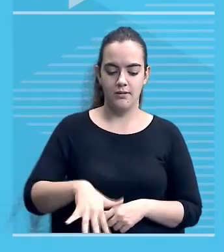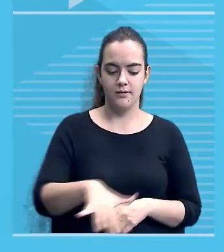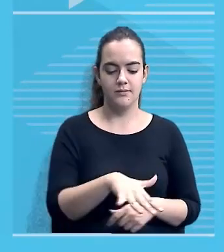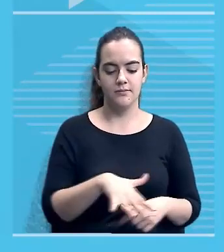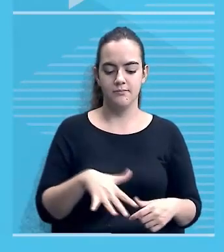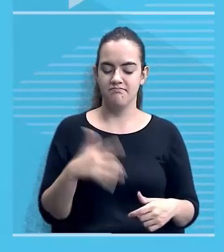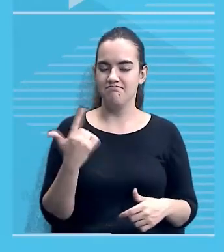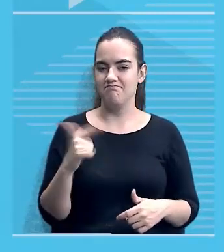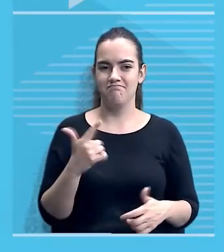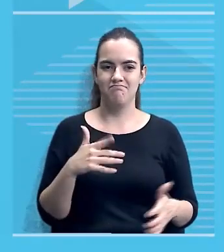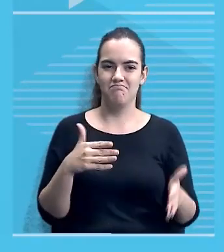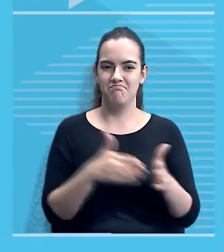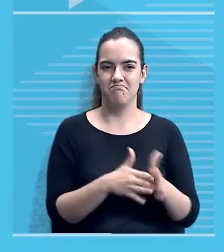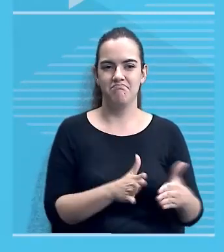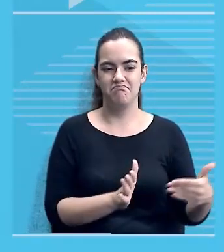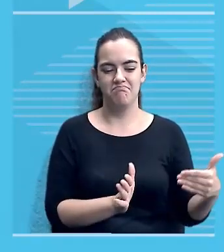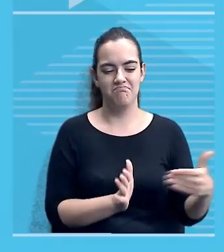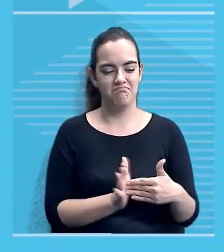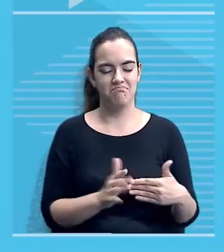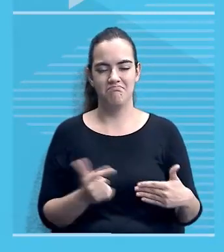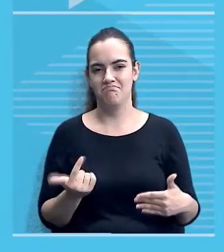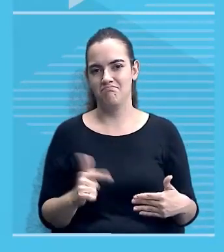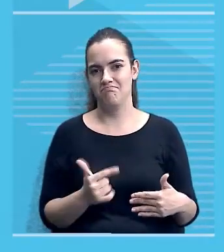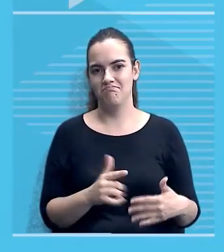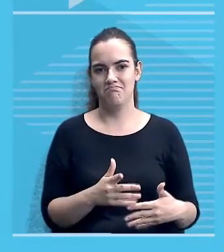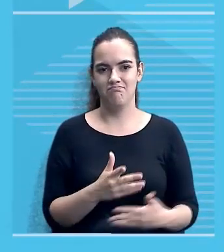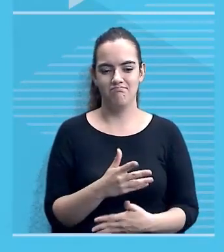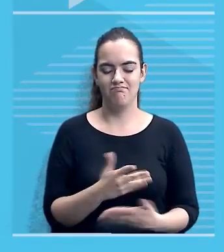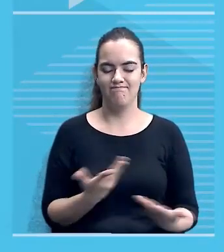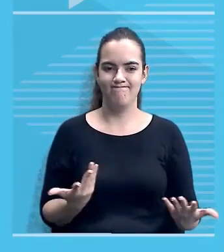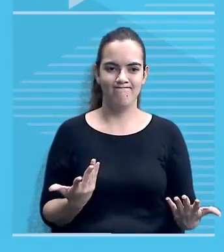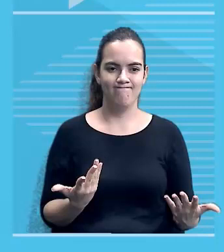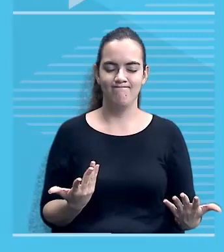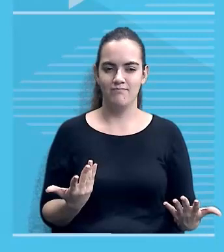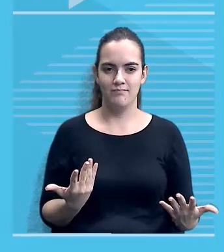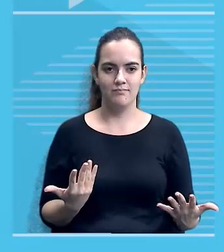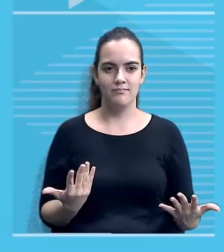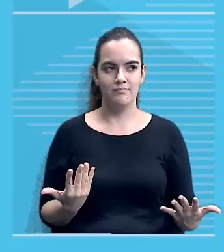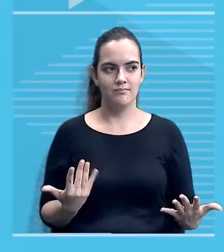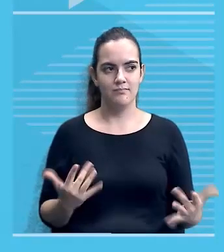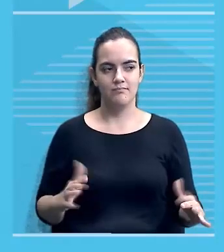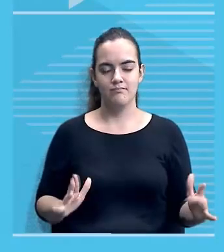limites ou seja seus limites se confundiram né